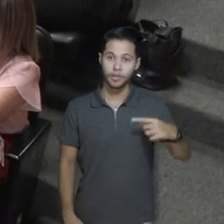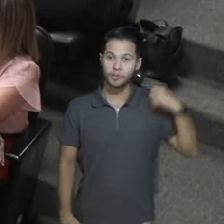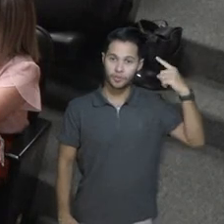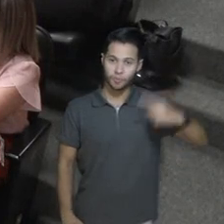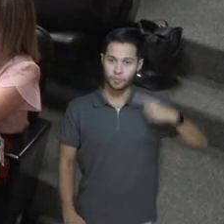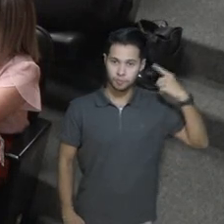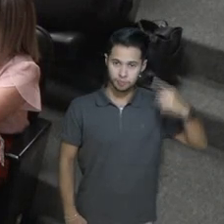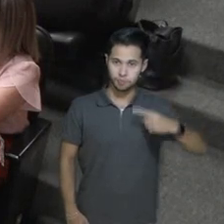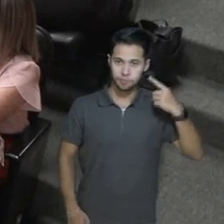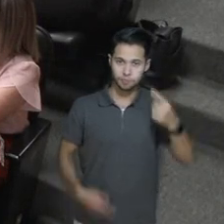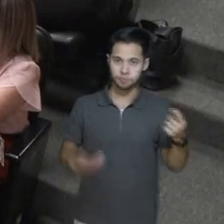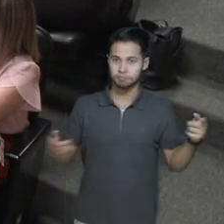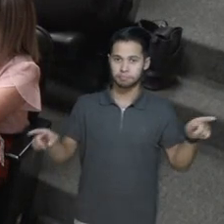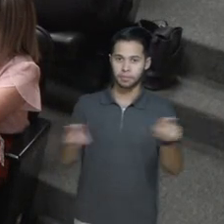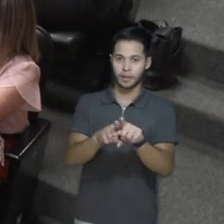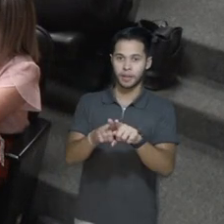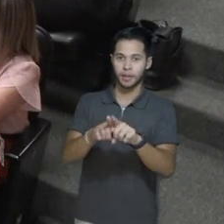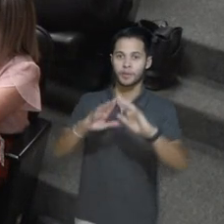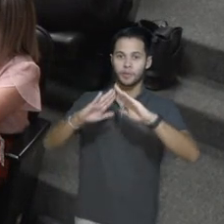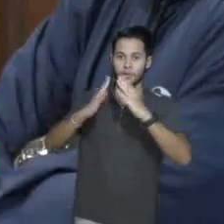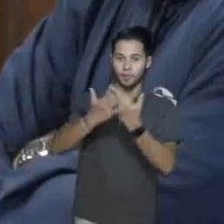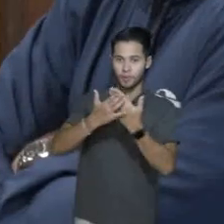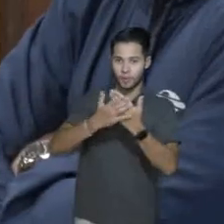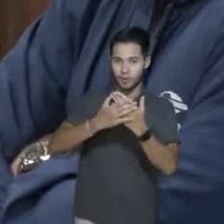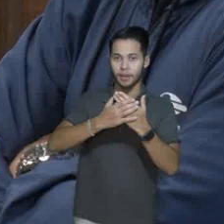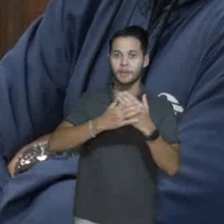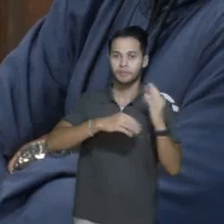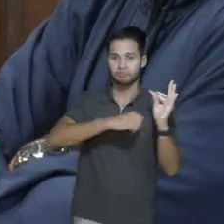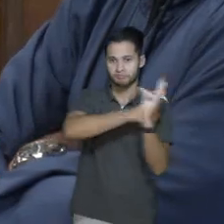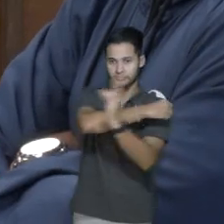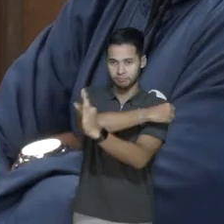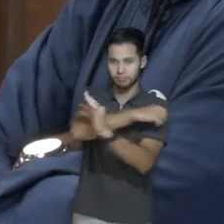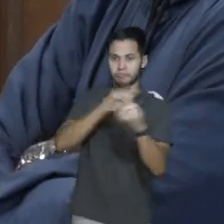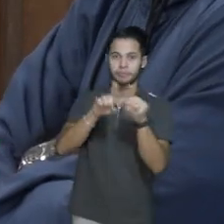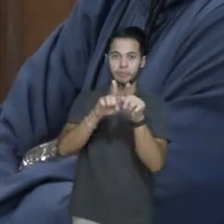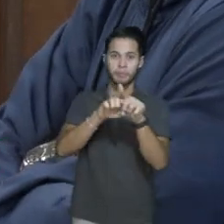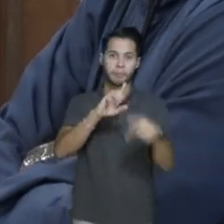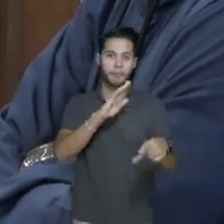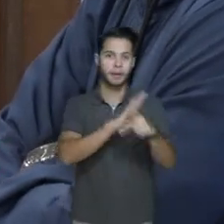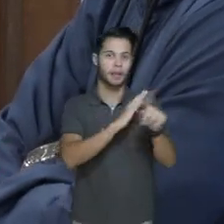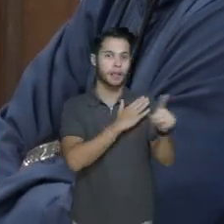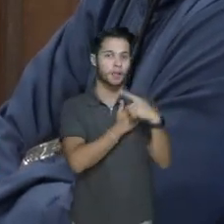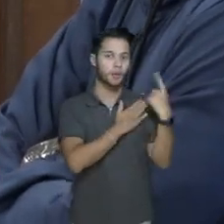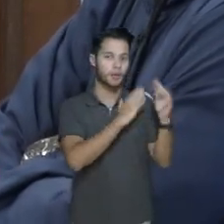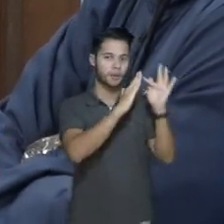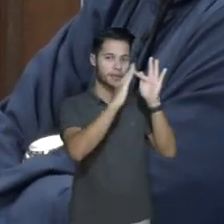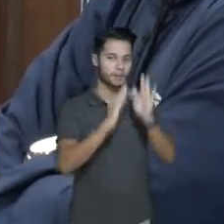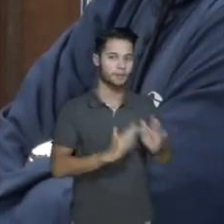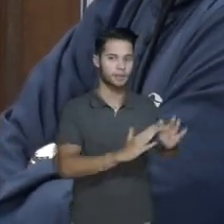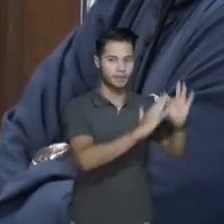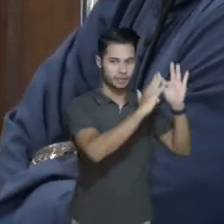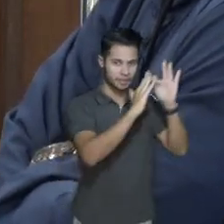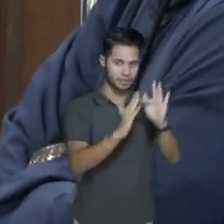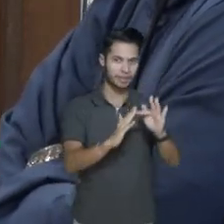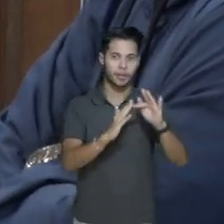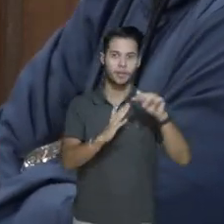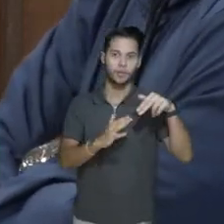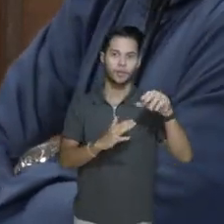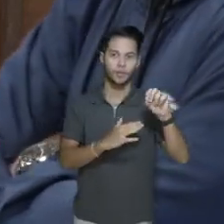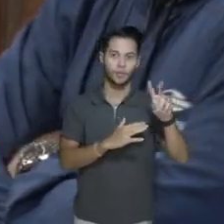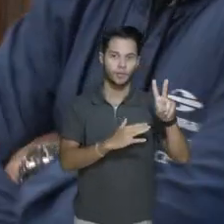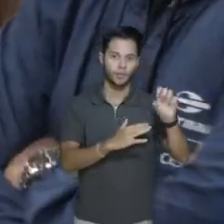tubarão que pertence à nossa Fundação em Nosa Sul e também faço parte da Coordenação executiva